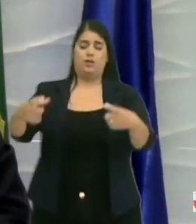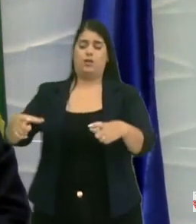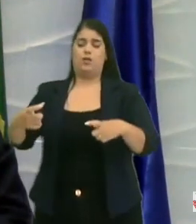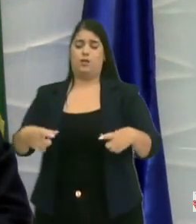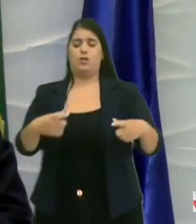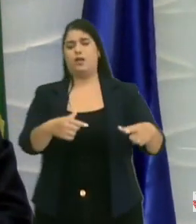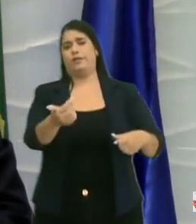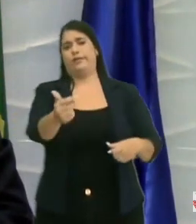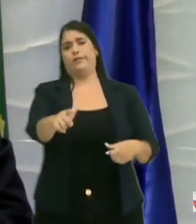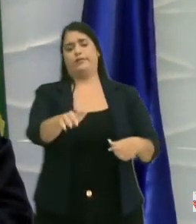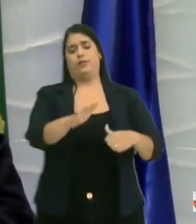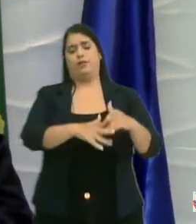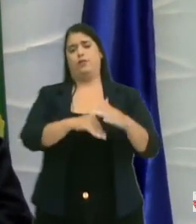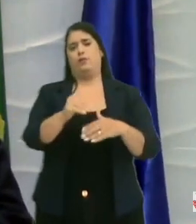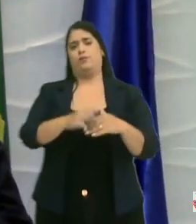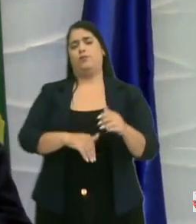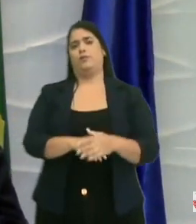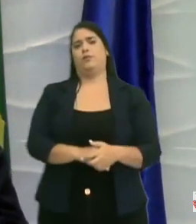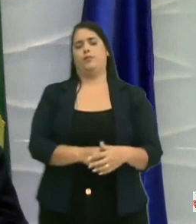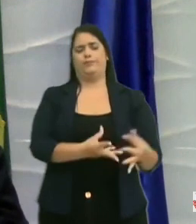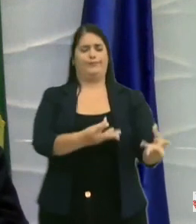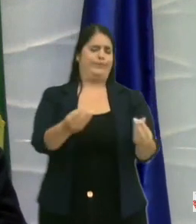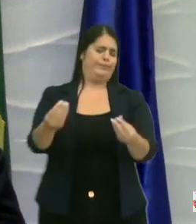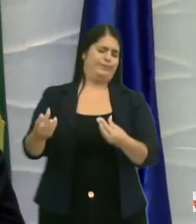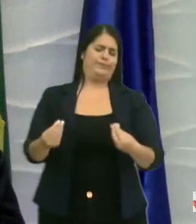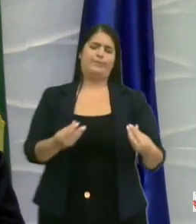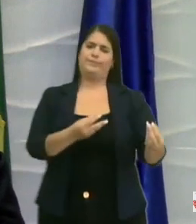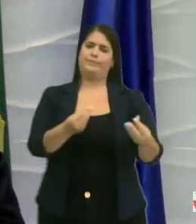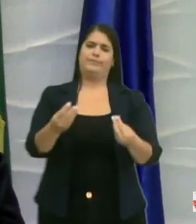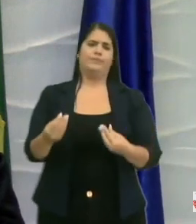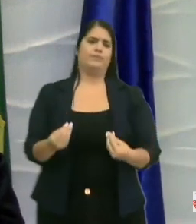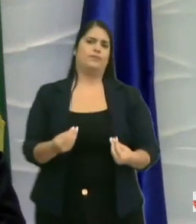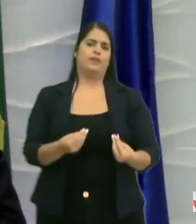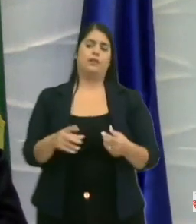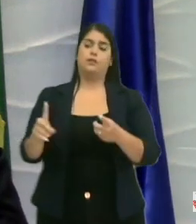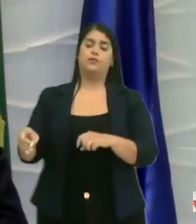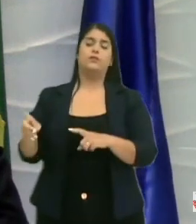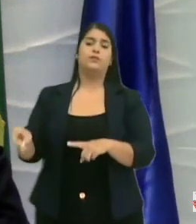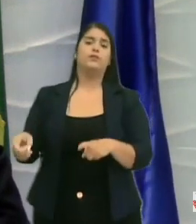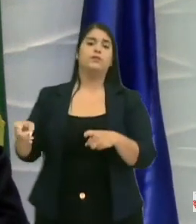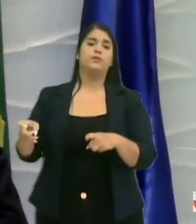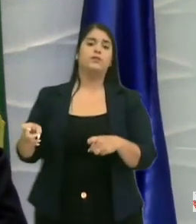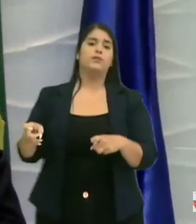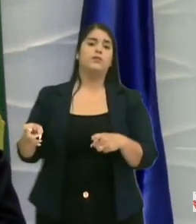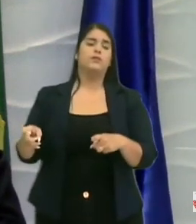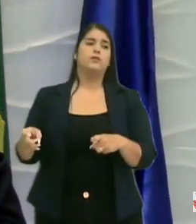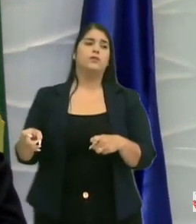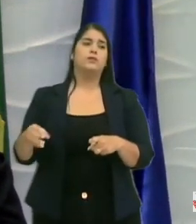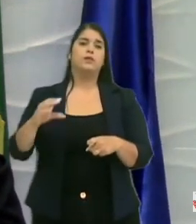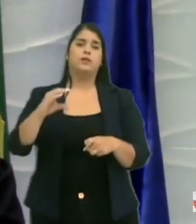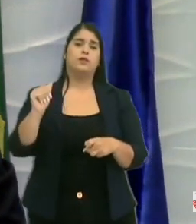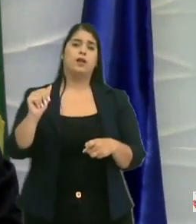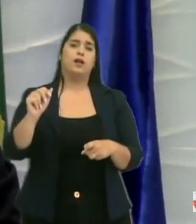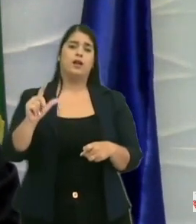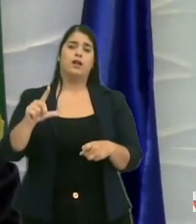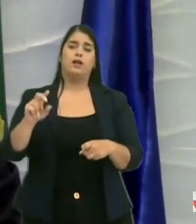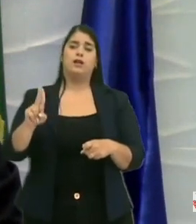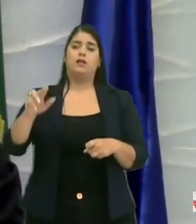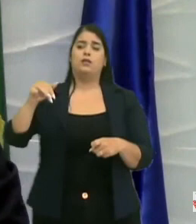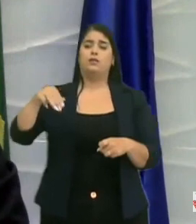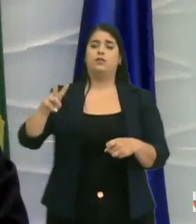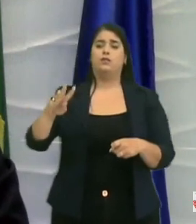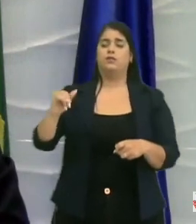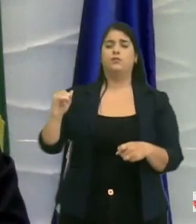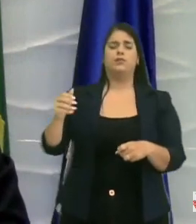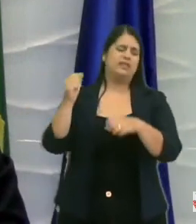saúde. Tem muitas áreas. Sinto Caracol ali mesmo. Eu acho que faz anos que passou um agente